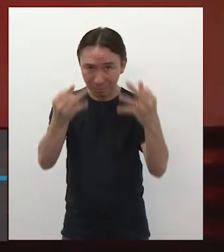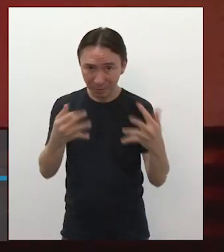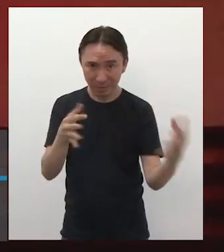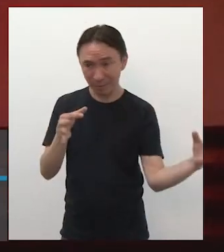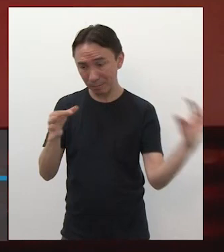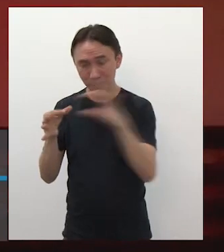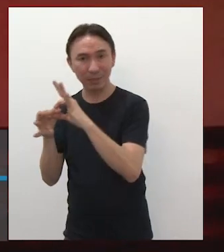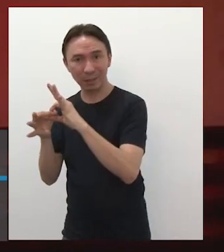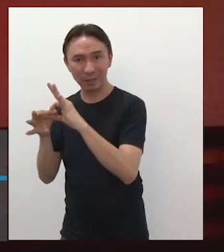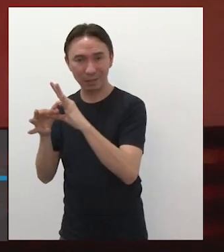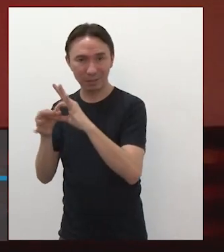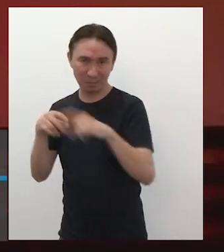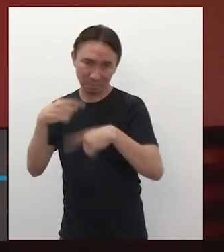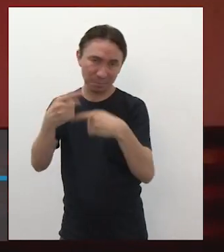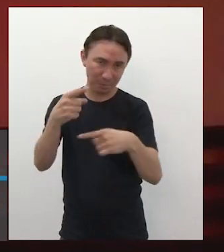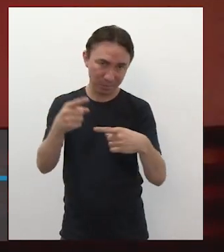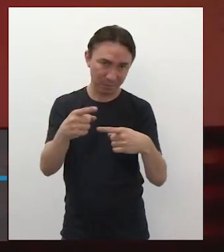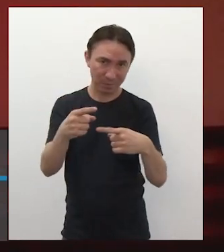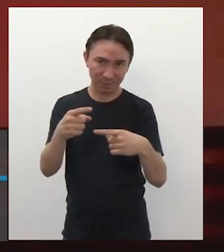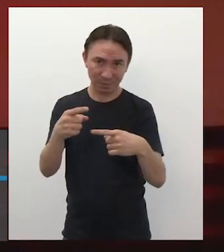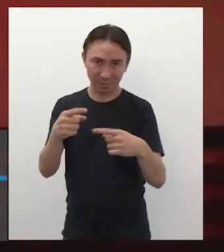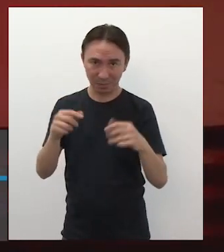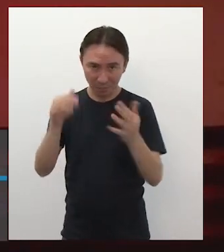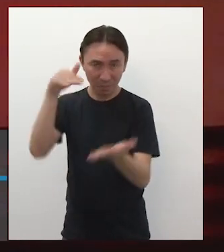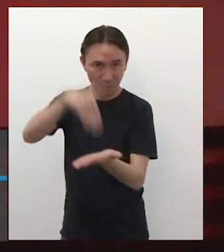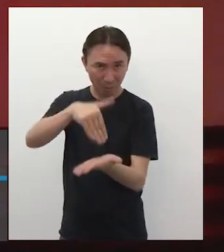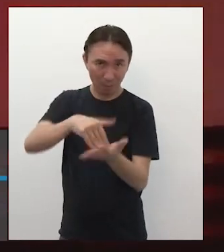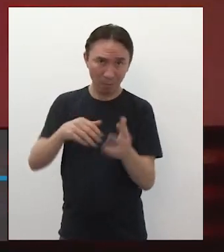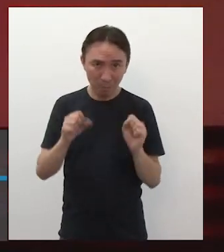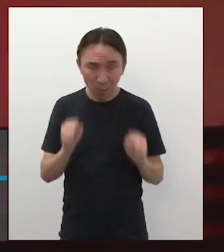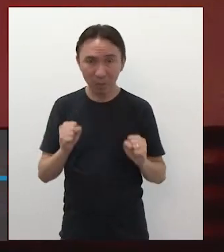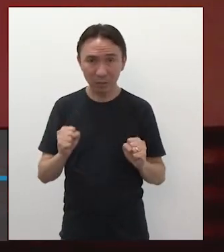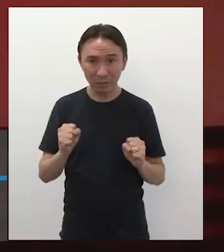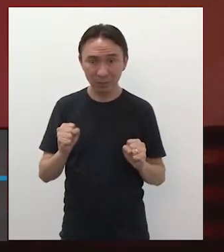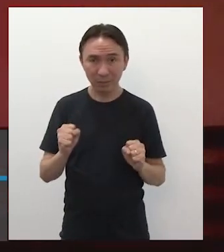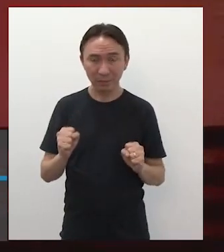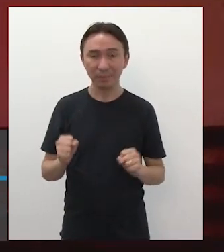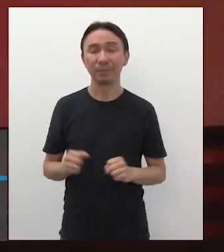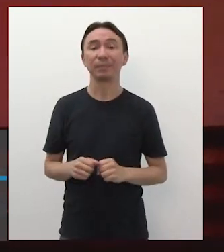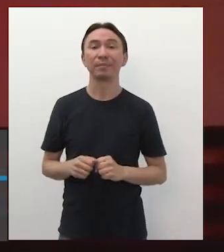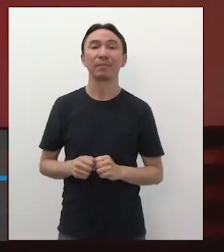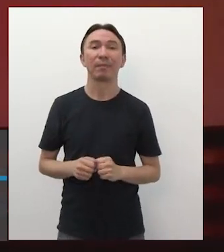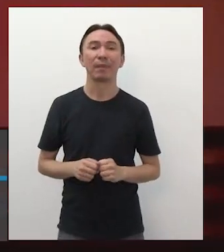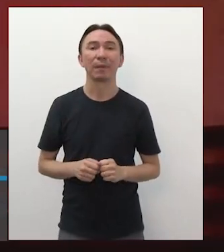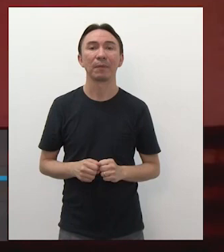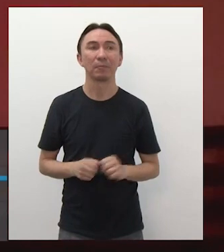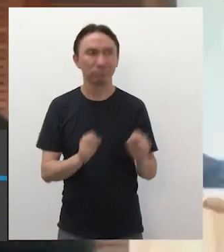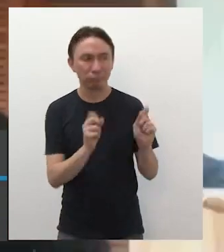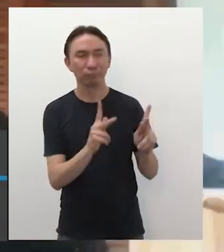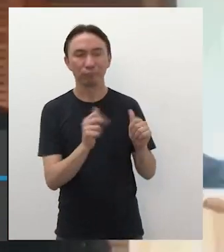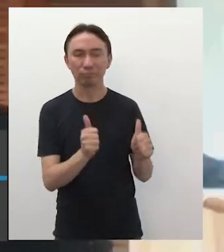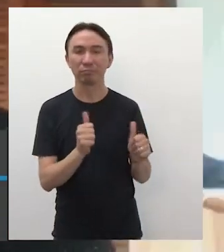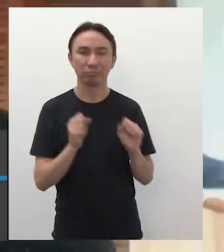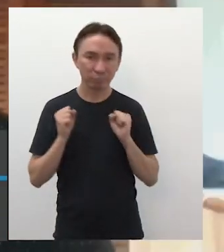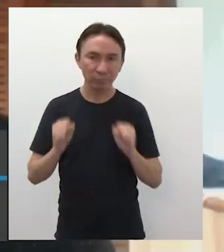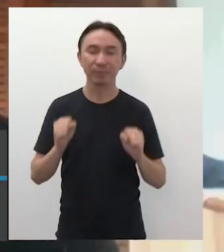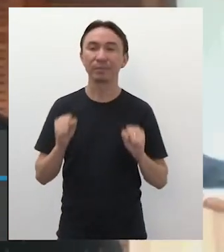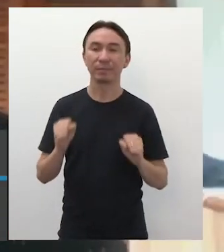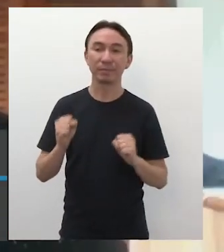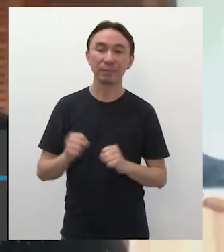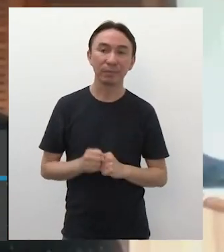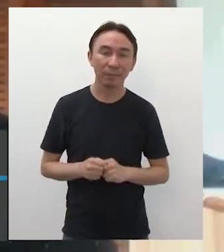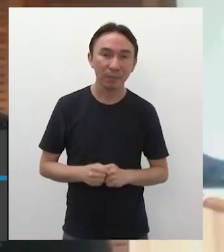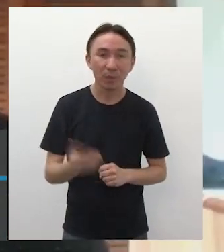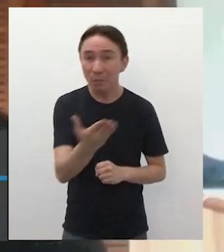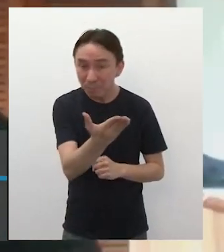já se despedir, seria um presente para nós no final dessa transmissão, tá ok? Ok, então vamos lá.